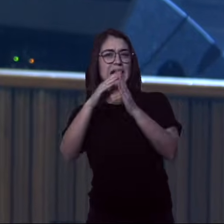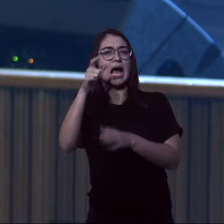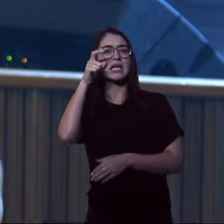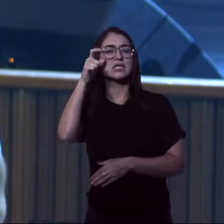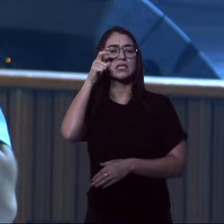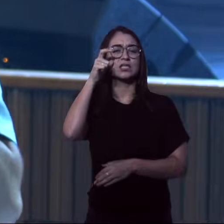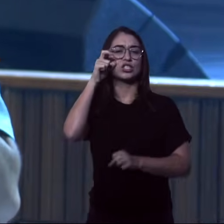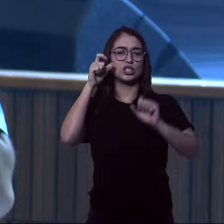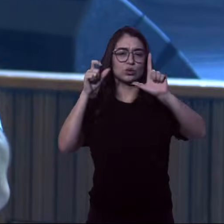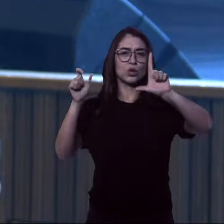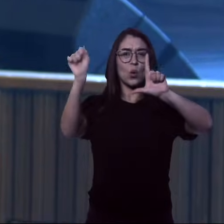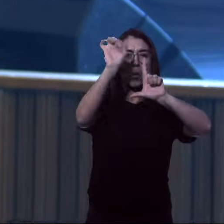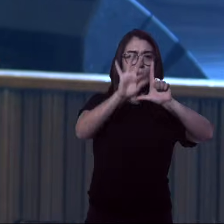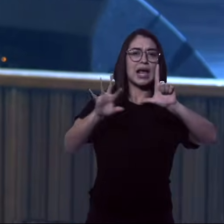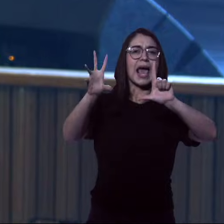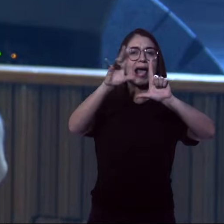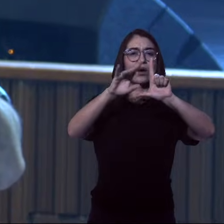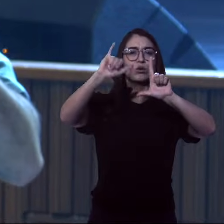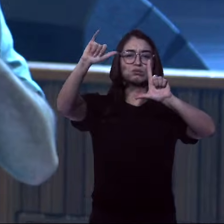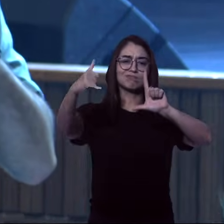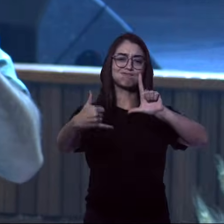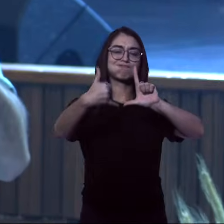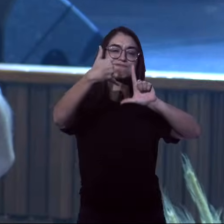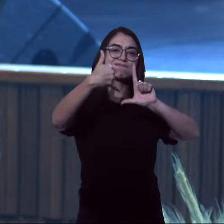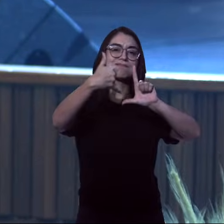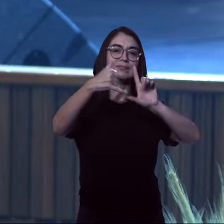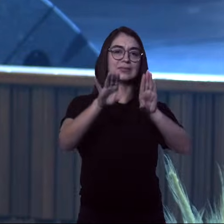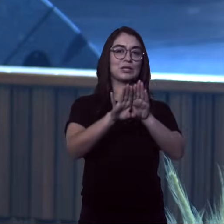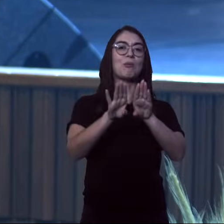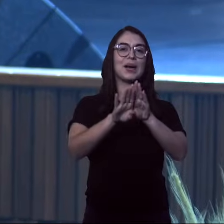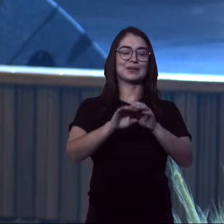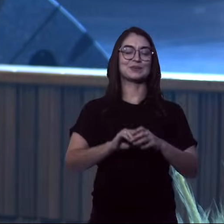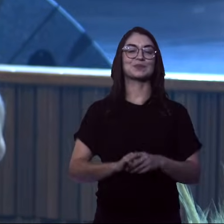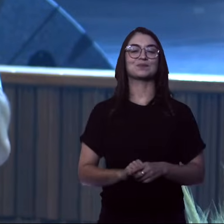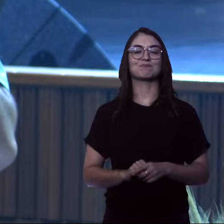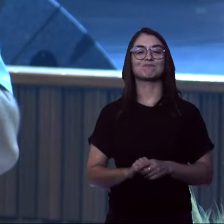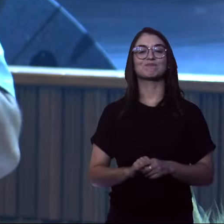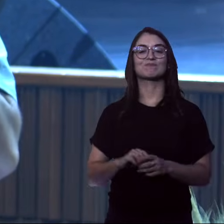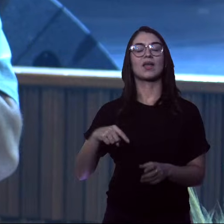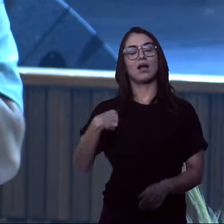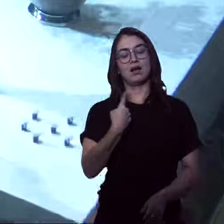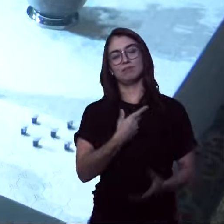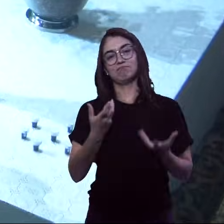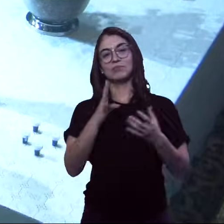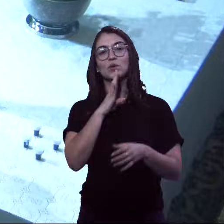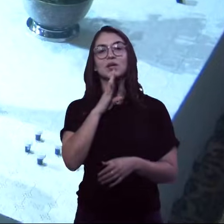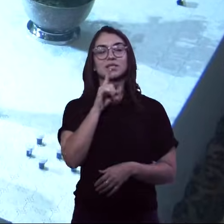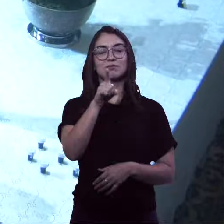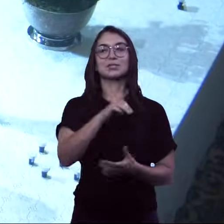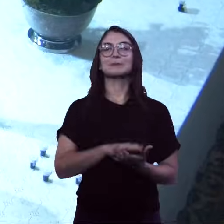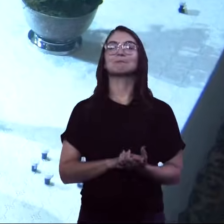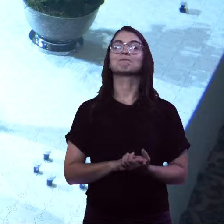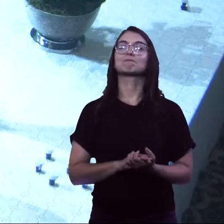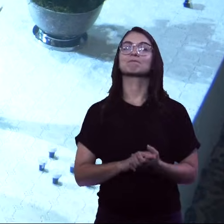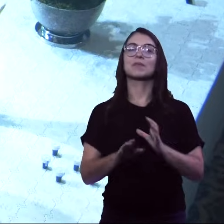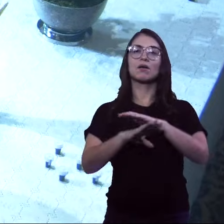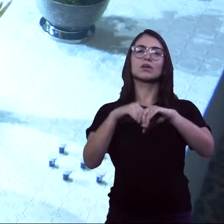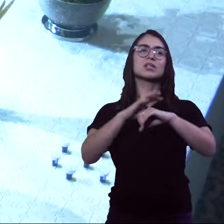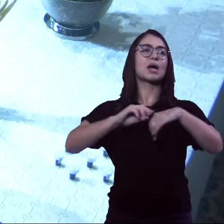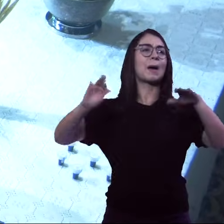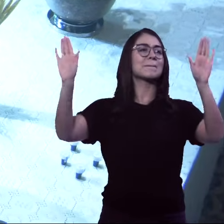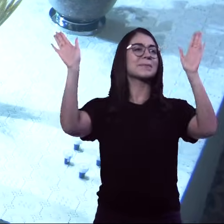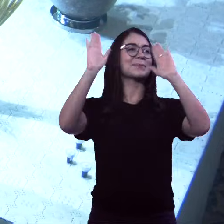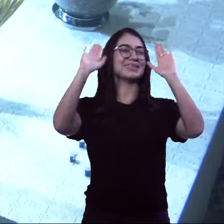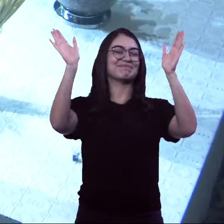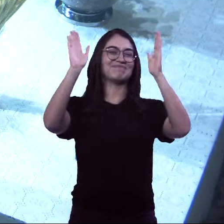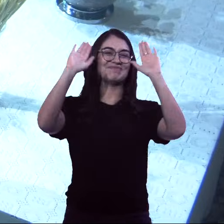mão bem alto. Se você quer entregar a vida para Jesus, levanta a mão bem alto. Eu quero orar